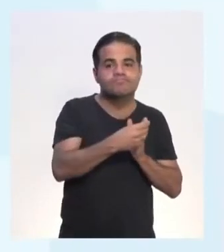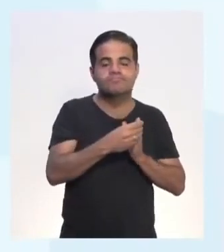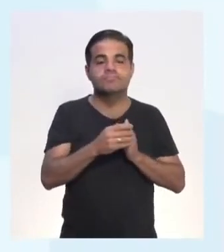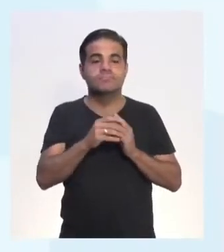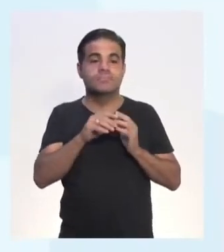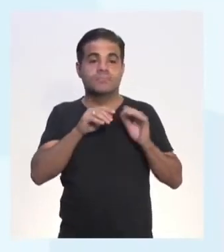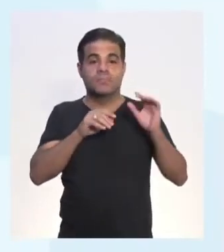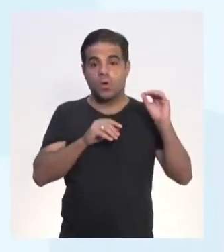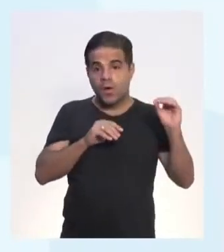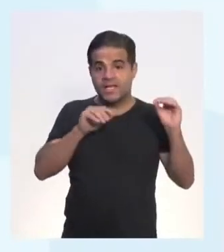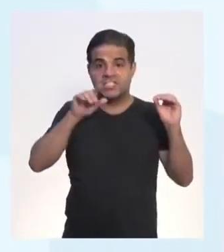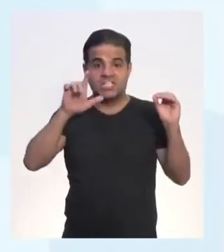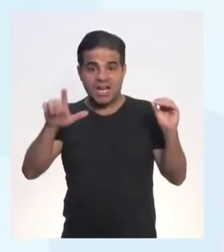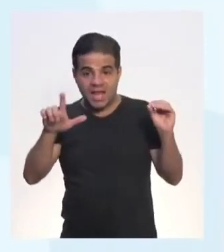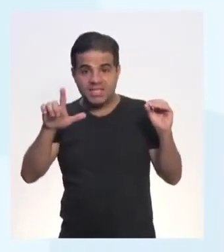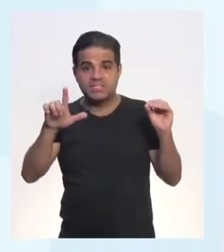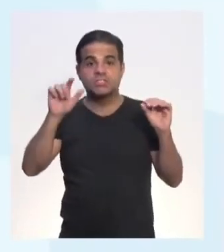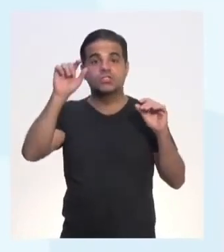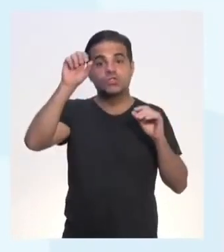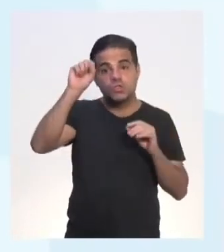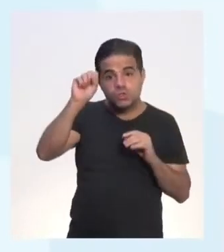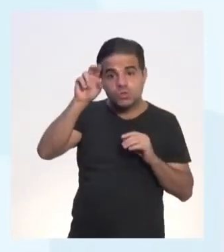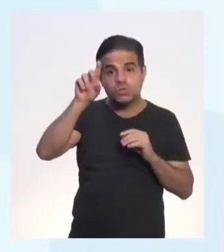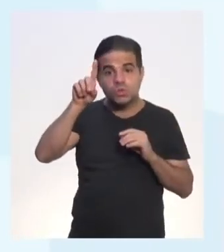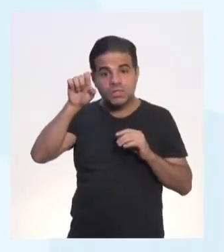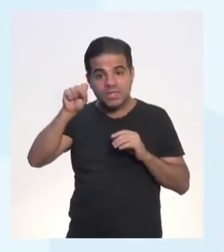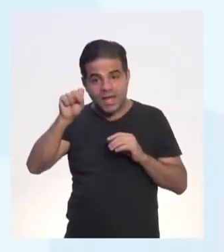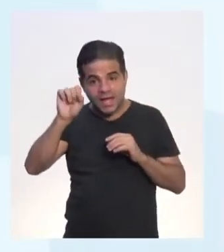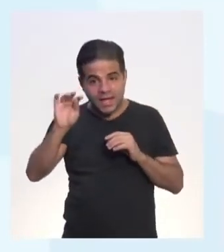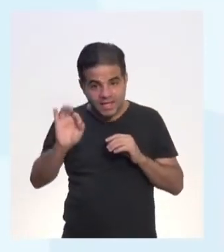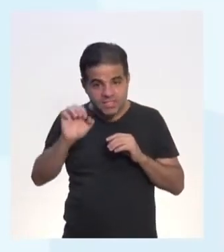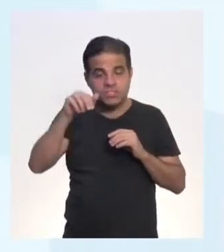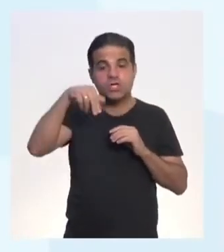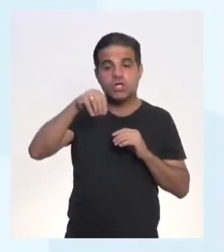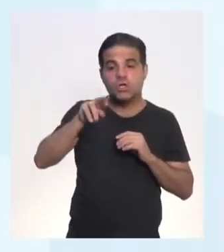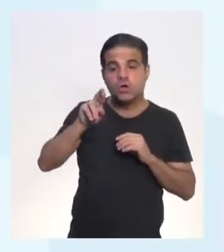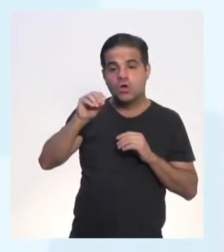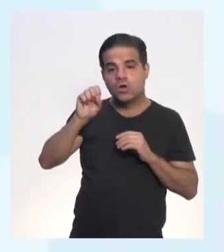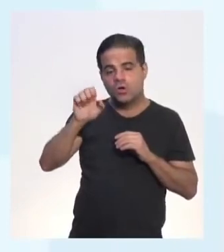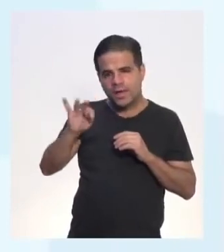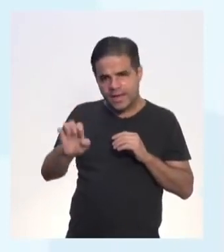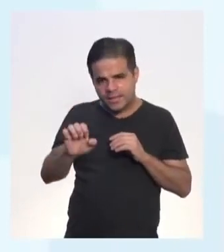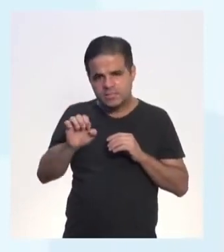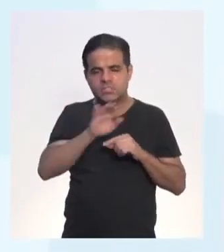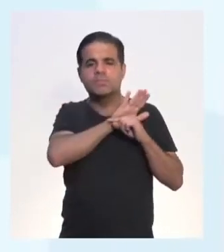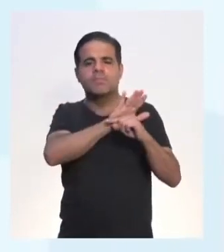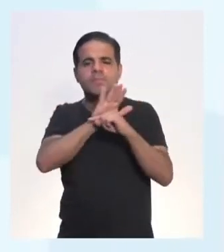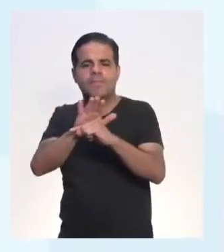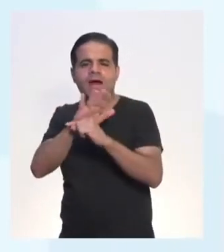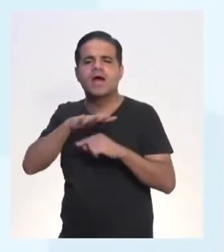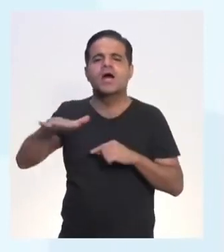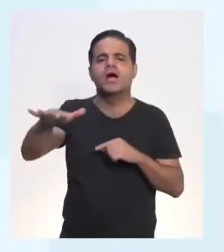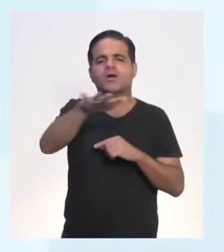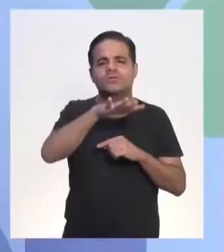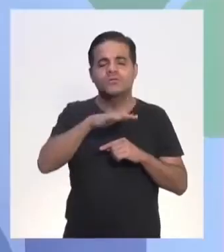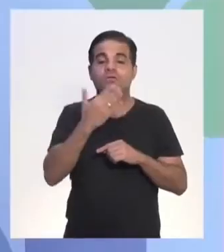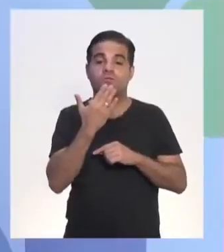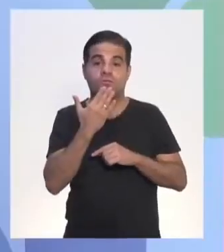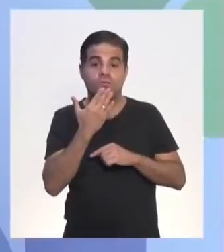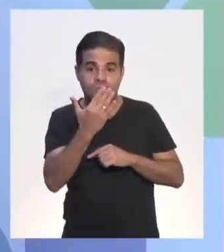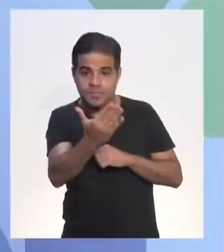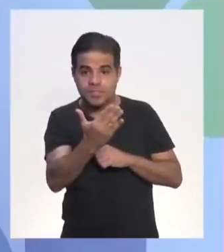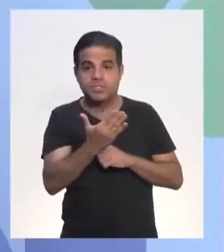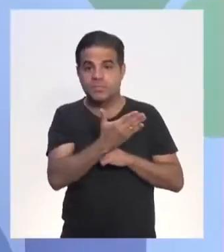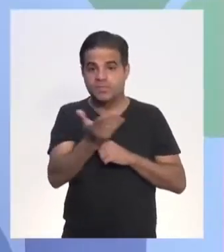leste, oeste, nordeste, sudeste, sudoeste e noroeste, beleza? Para ajudar os meninos, vamos? Eu vou pedir para você voltar